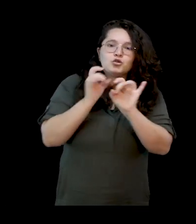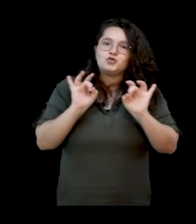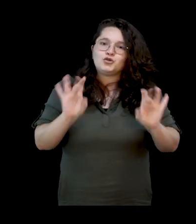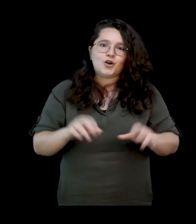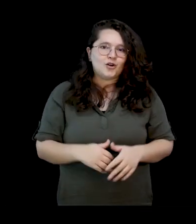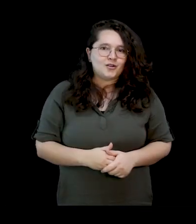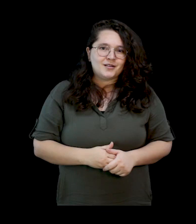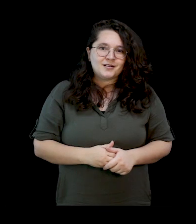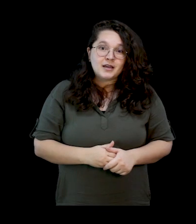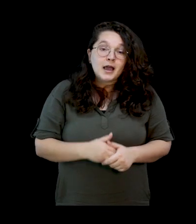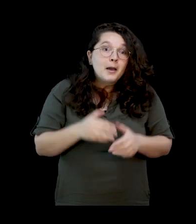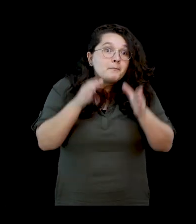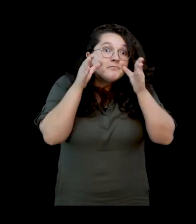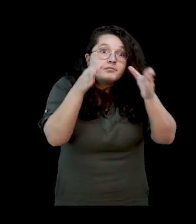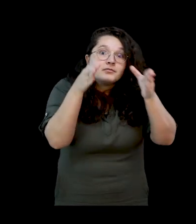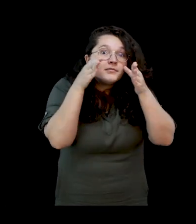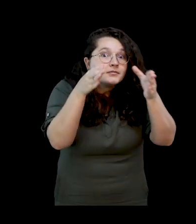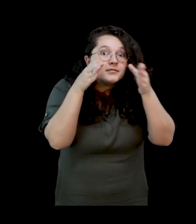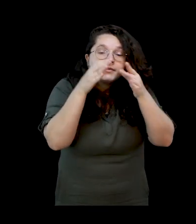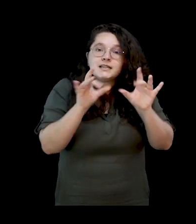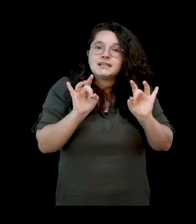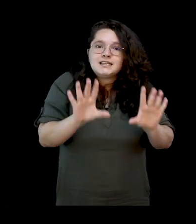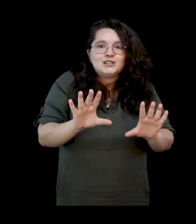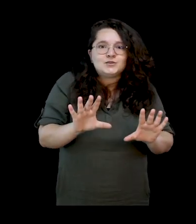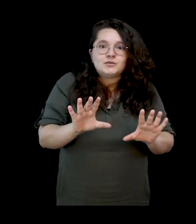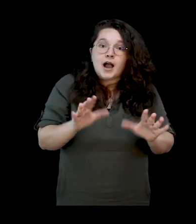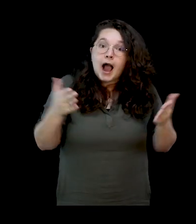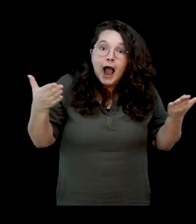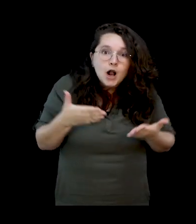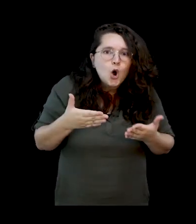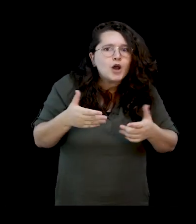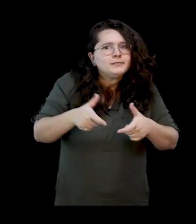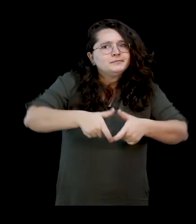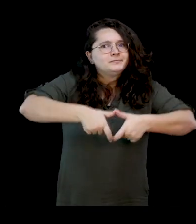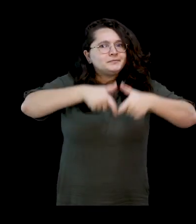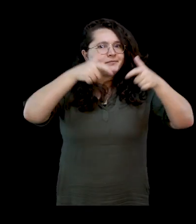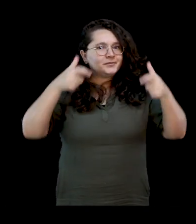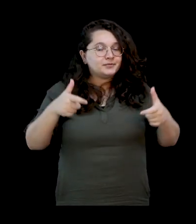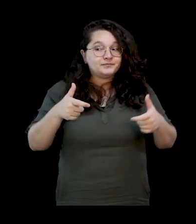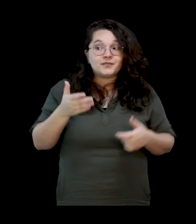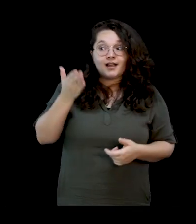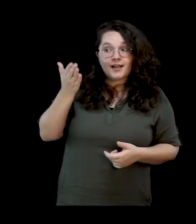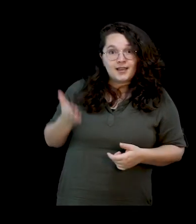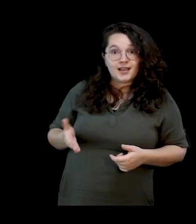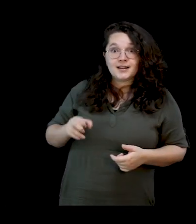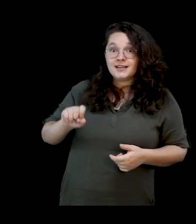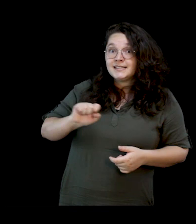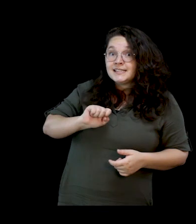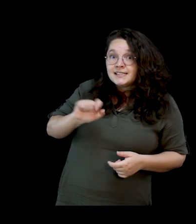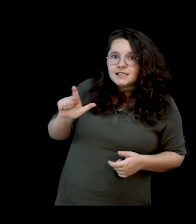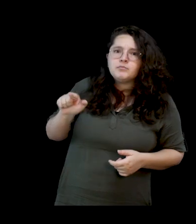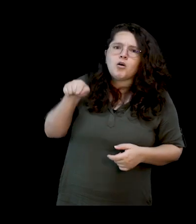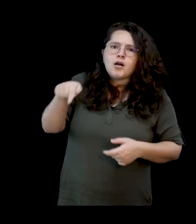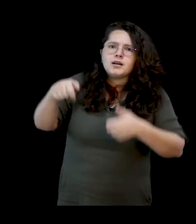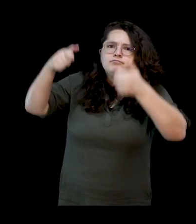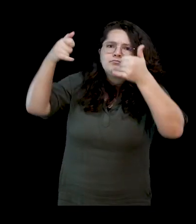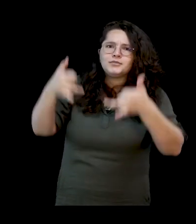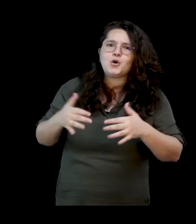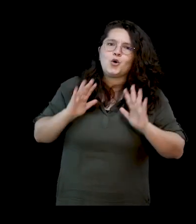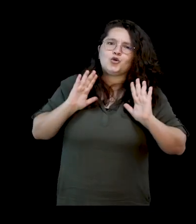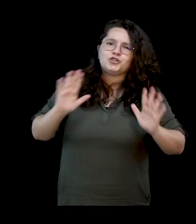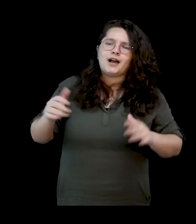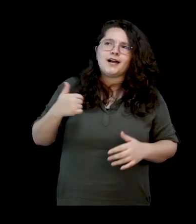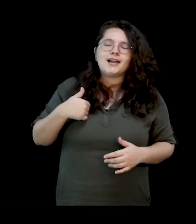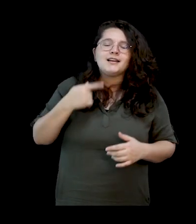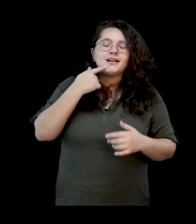agora tudo isso, né? Agora apenas se cristalizou ainda mais o fenômeno. E que o Zimmel tenha conseguido